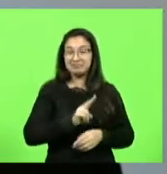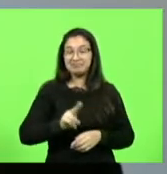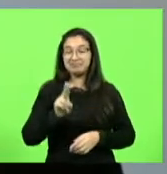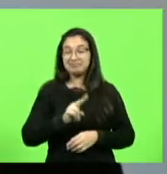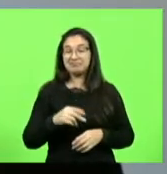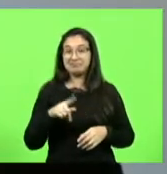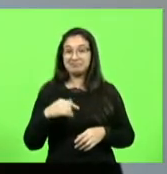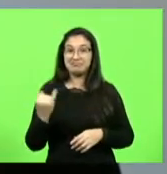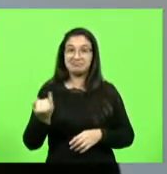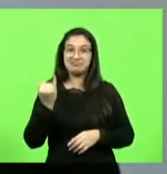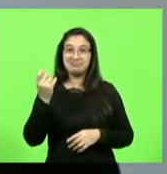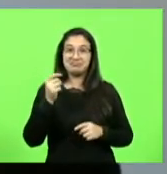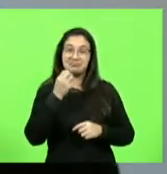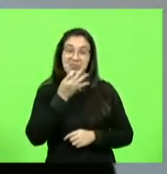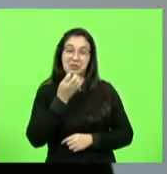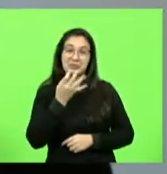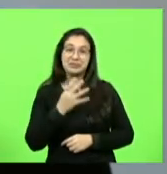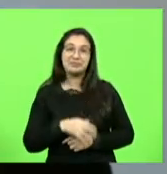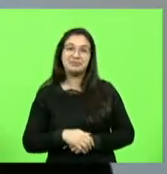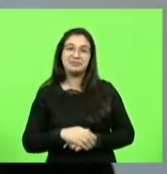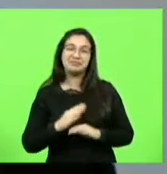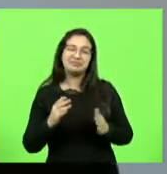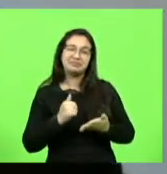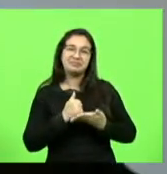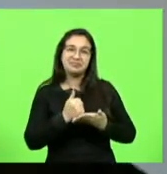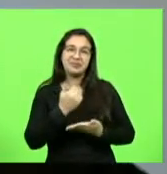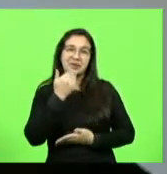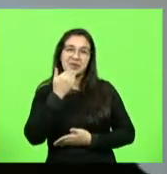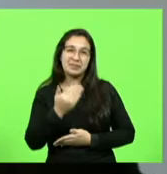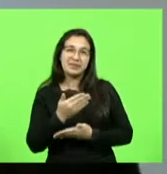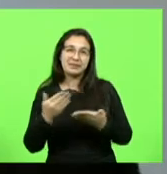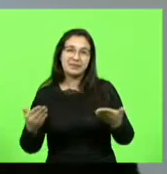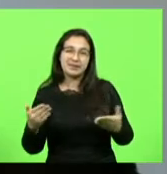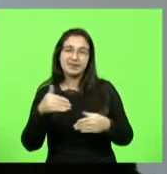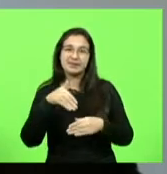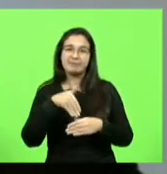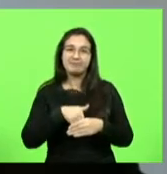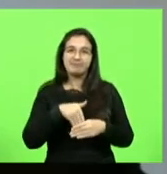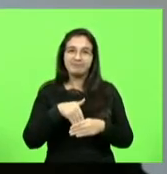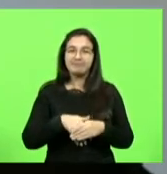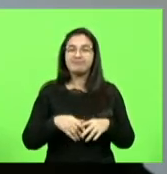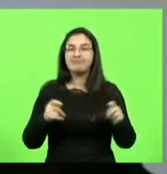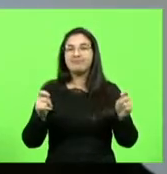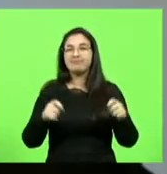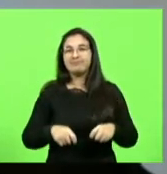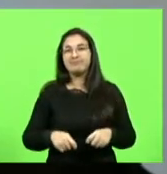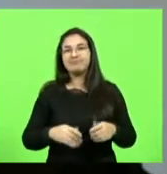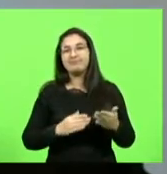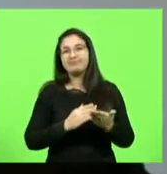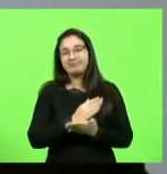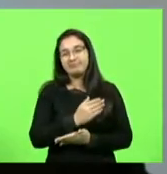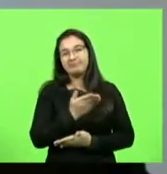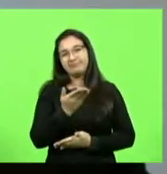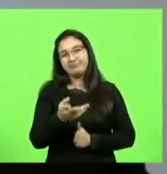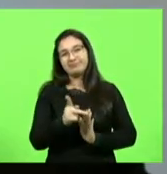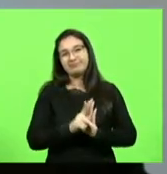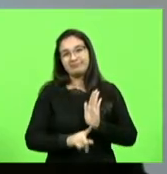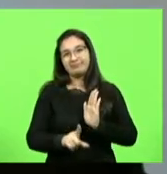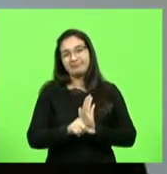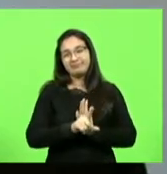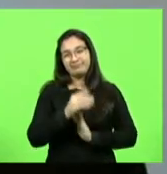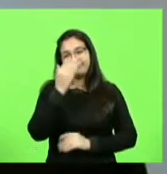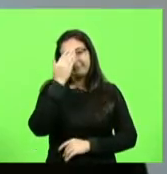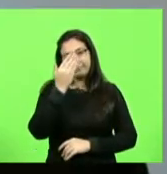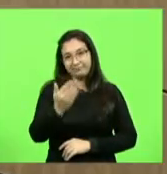partir dessa defesa, eu peço a vênia dos nobres colegas para que a gente possa, para que possamos aprovar esse projeto de lei. Muito